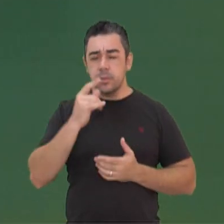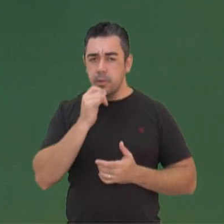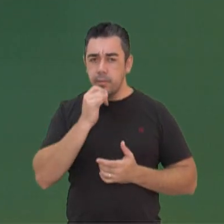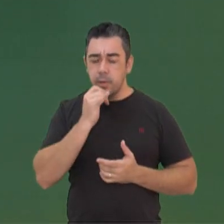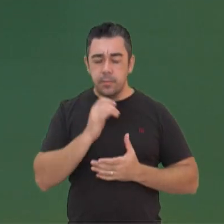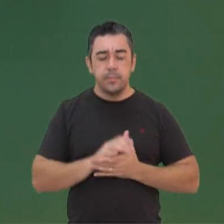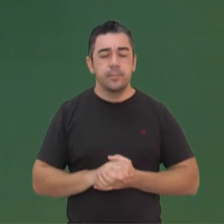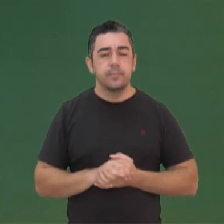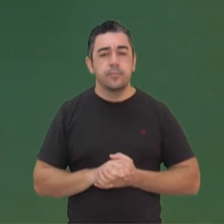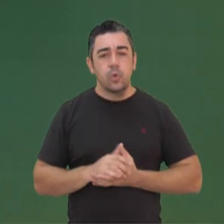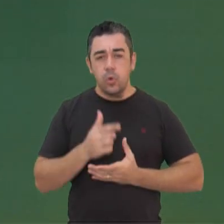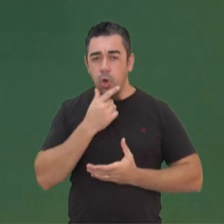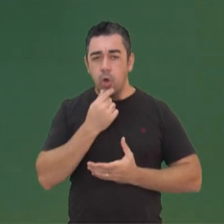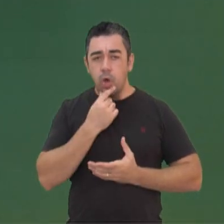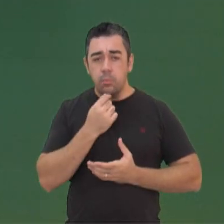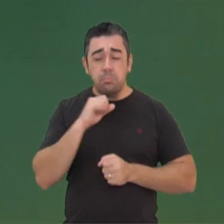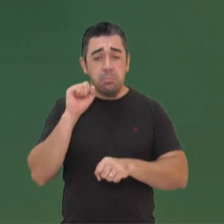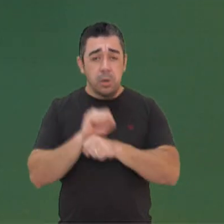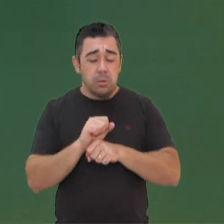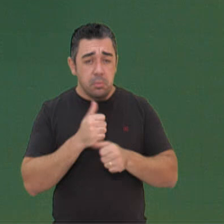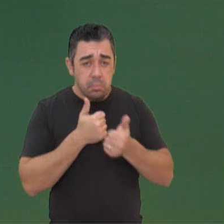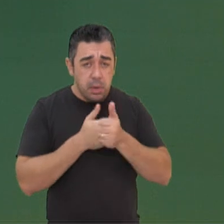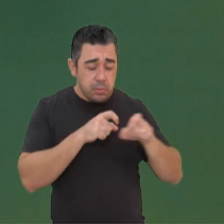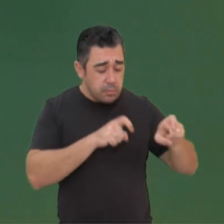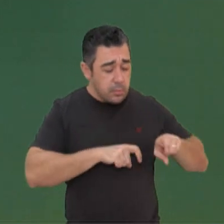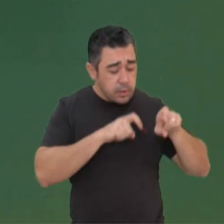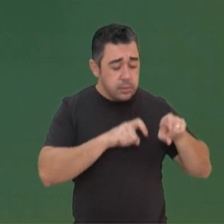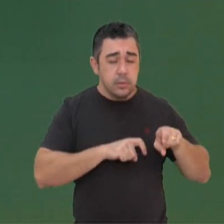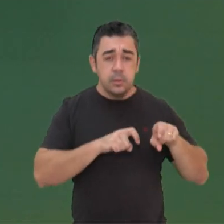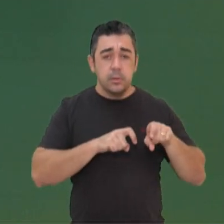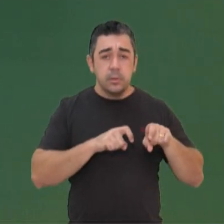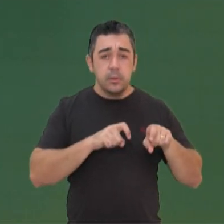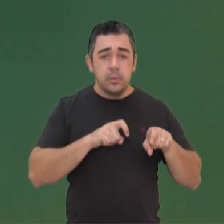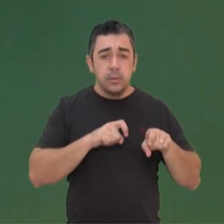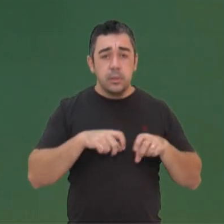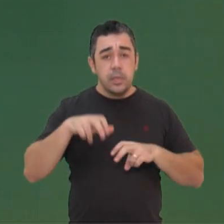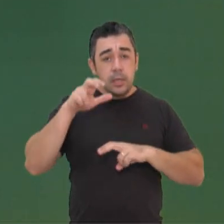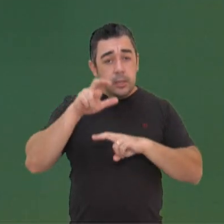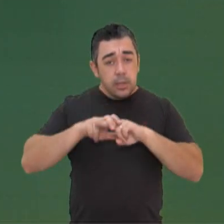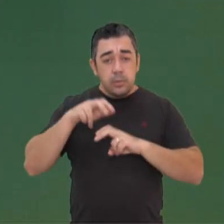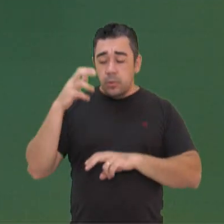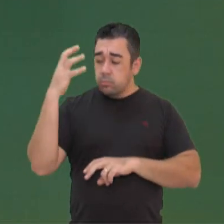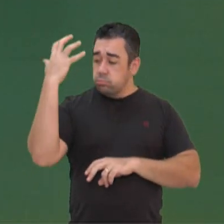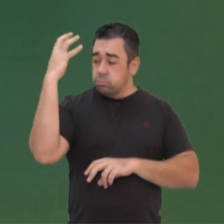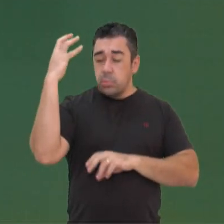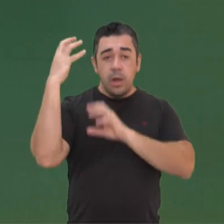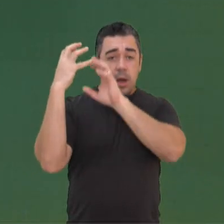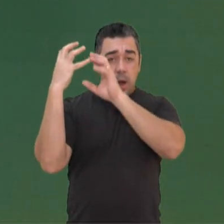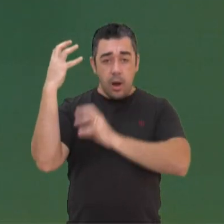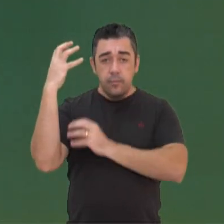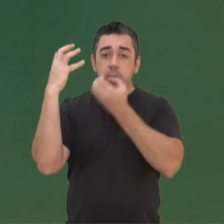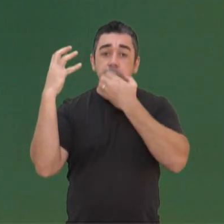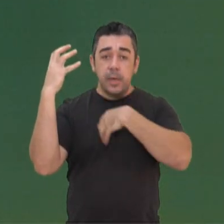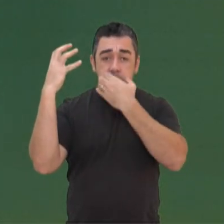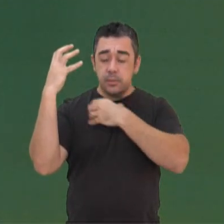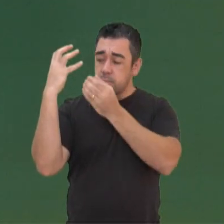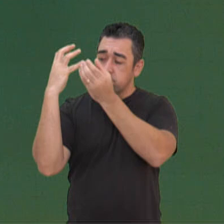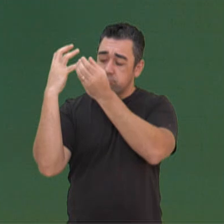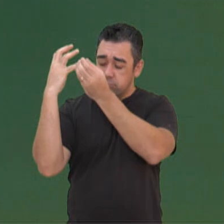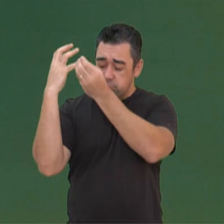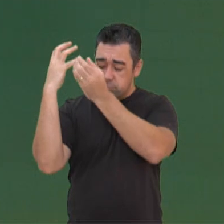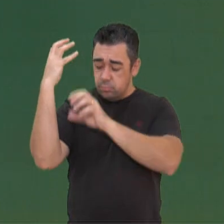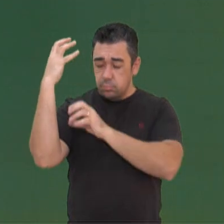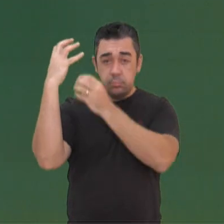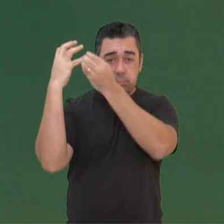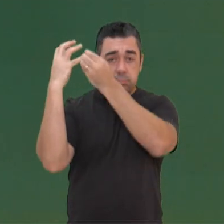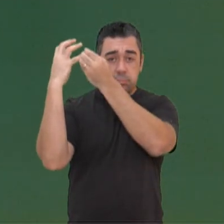num momento desse, numa região rural, num momento desses, embaixo de um pé de macieira. E aí, quando a maçã